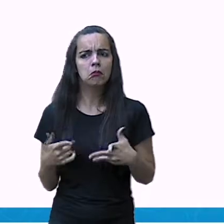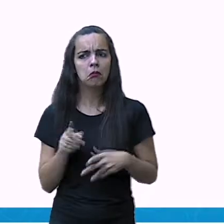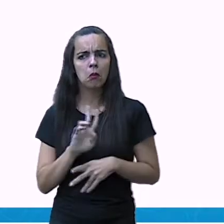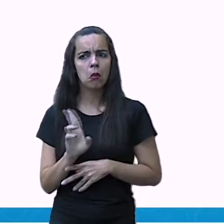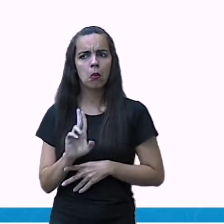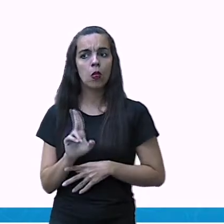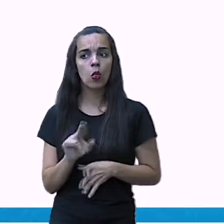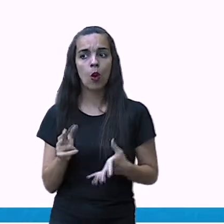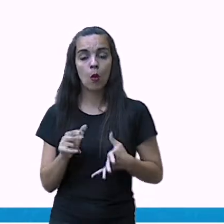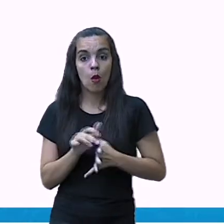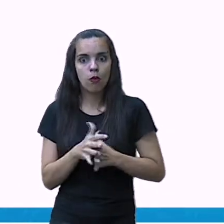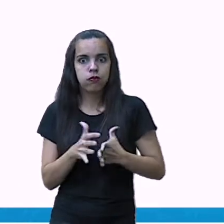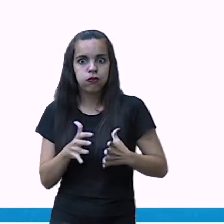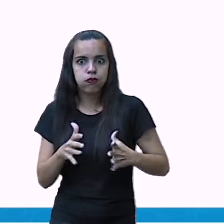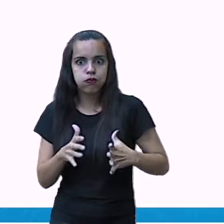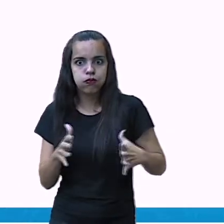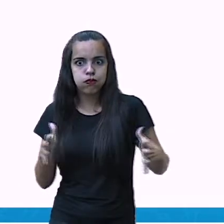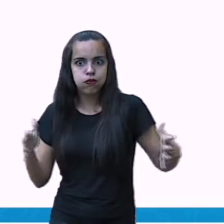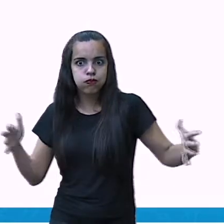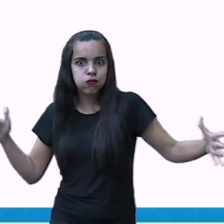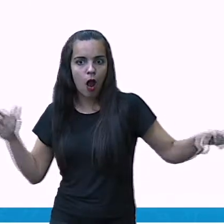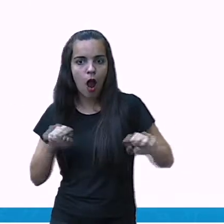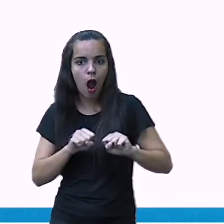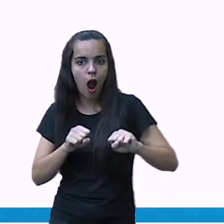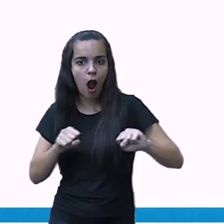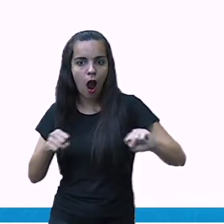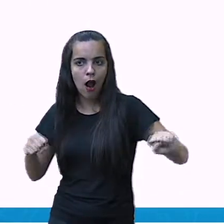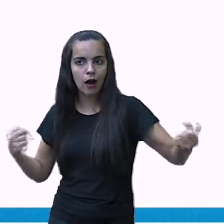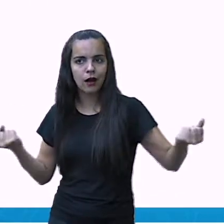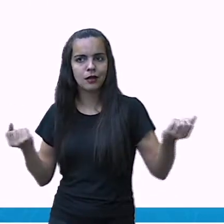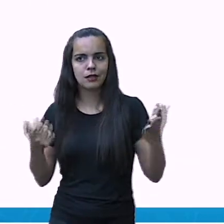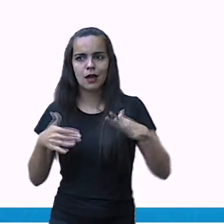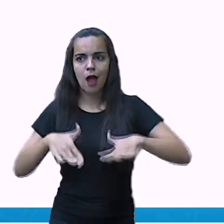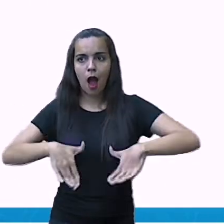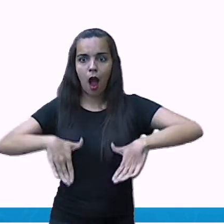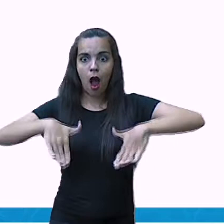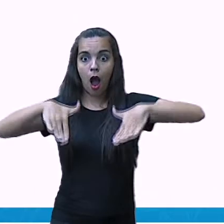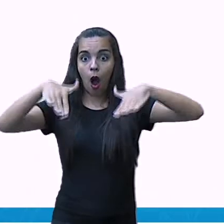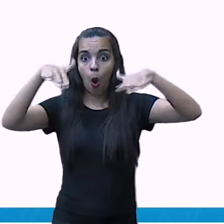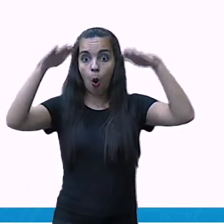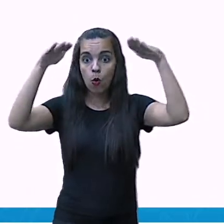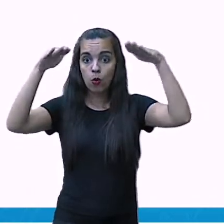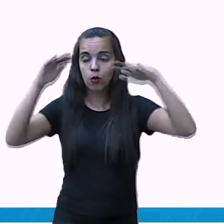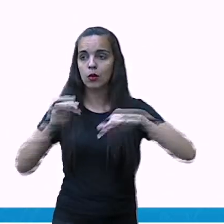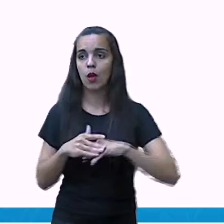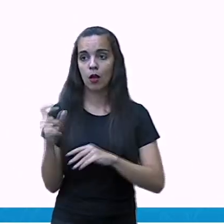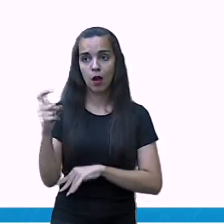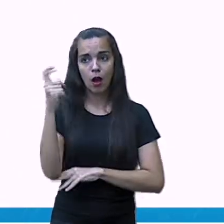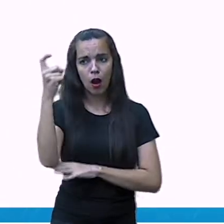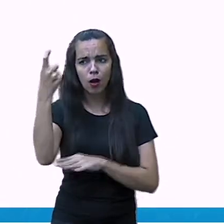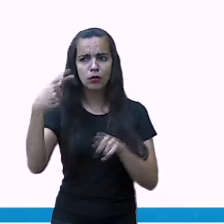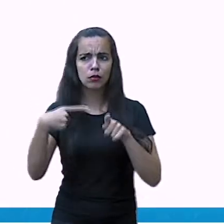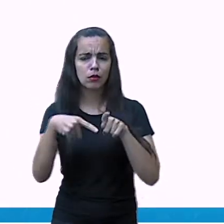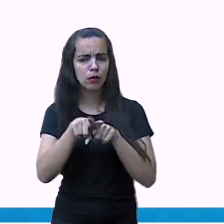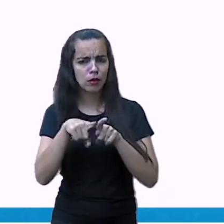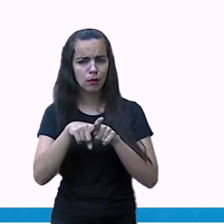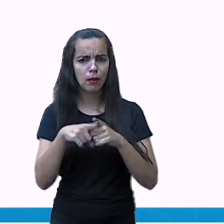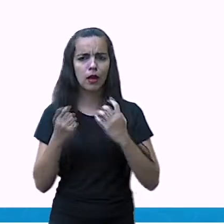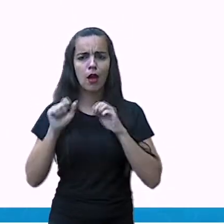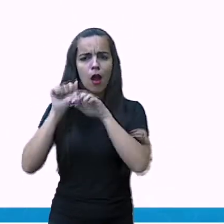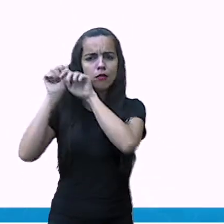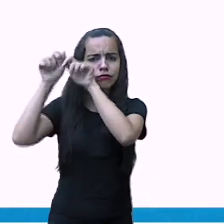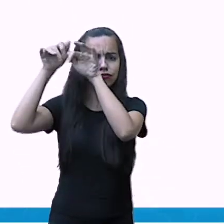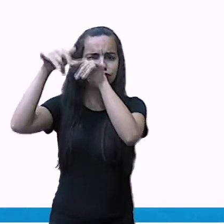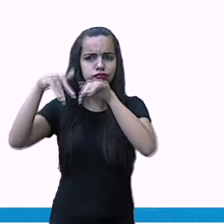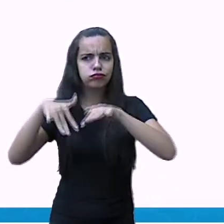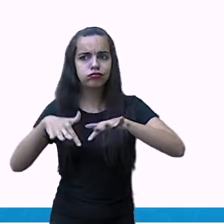o ano todo, de planalto, né, que ele está na parte mais alta, então ele tem quedas,